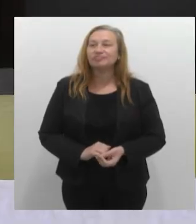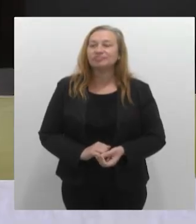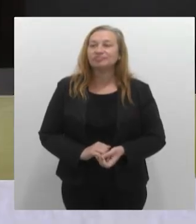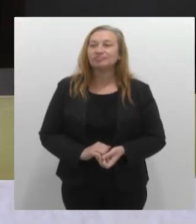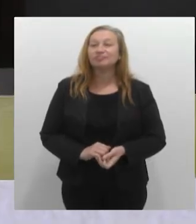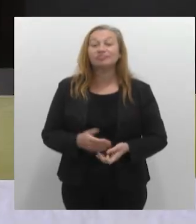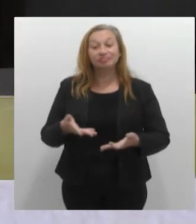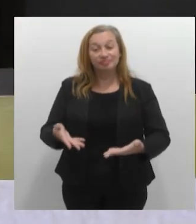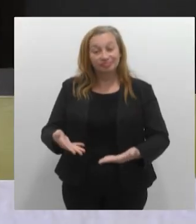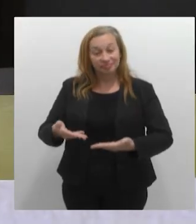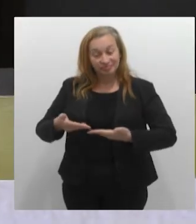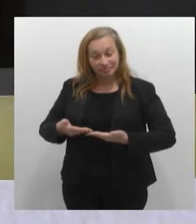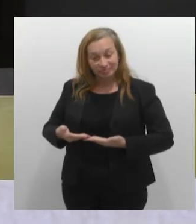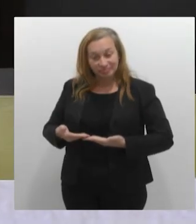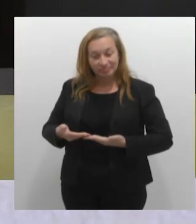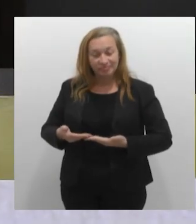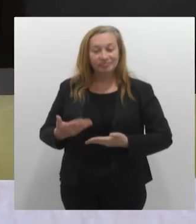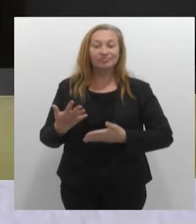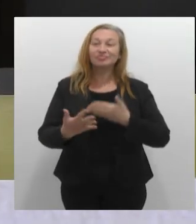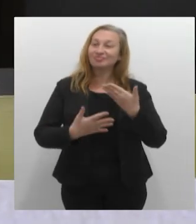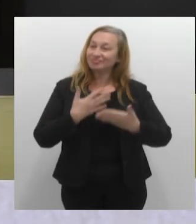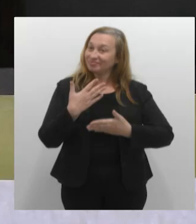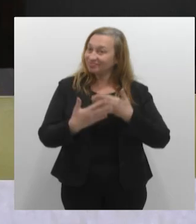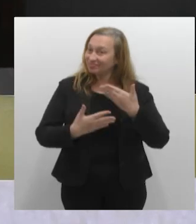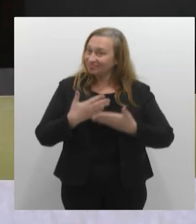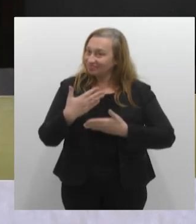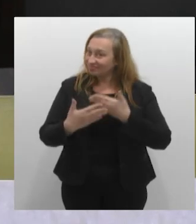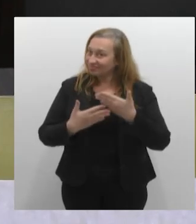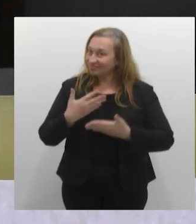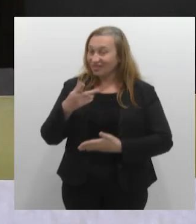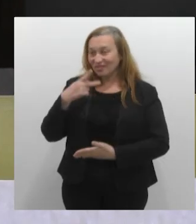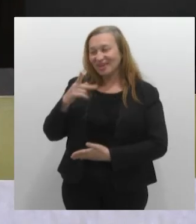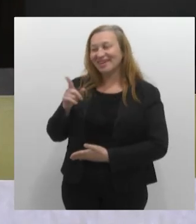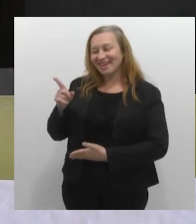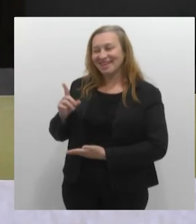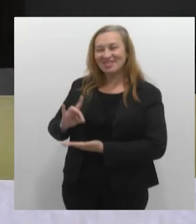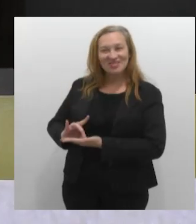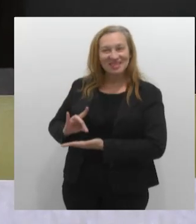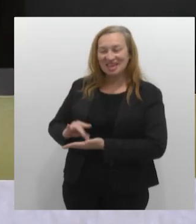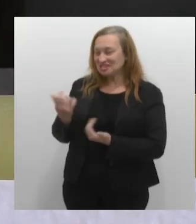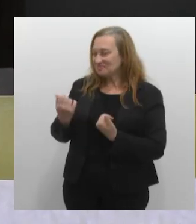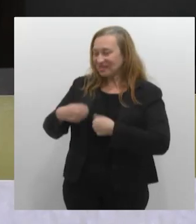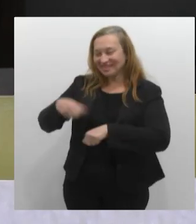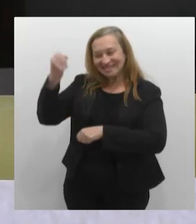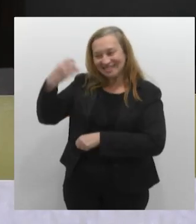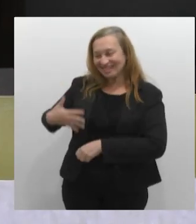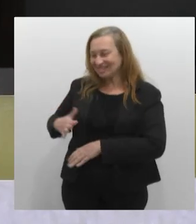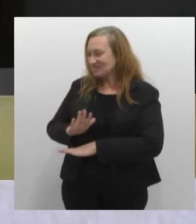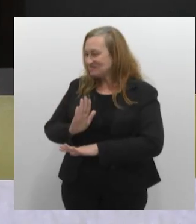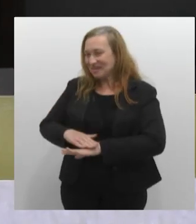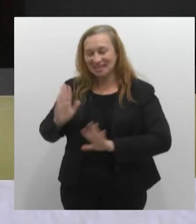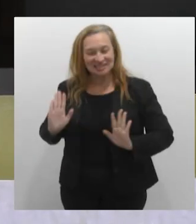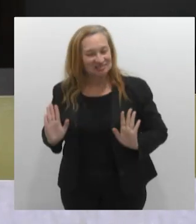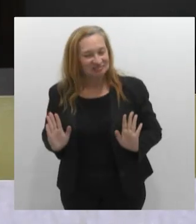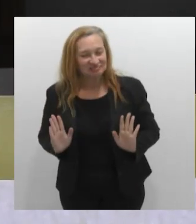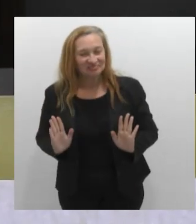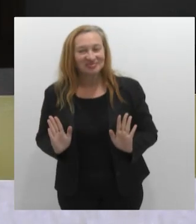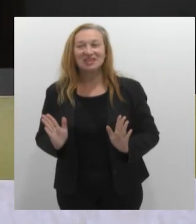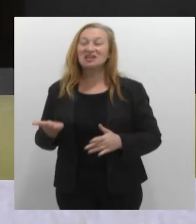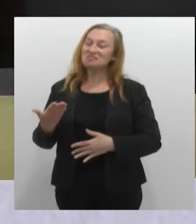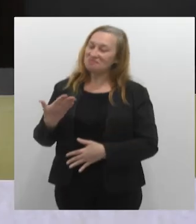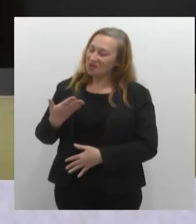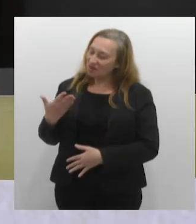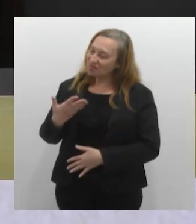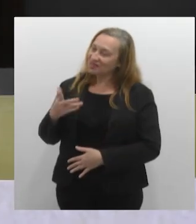Eu quero chamar, com muita alegria, e dizendo que ele, de fato, não precisa fazer audiodescrição mais, não é? O meu querido,